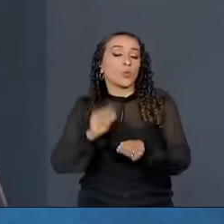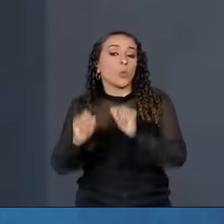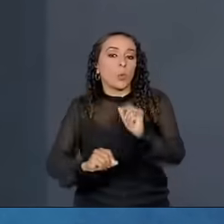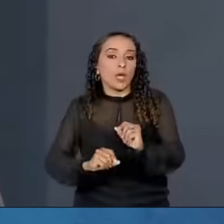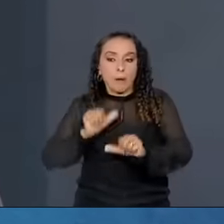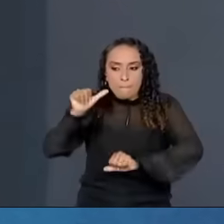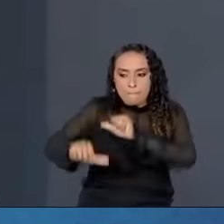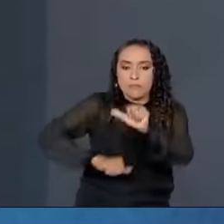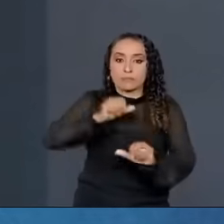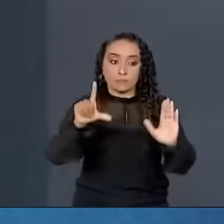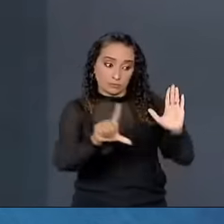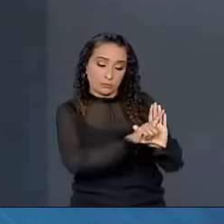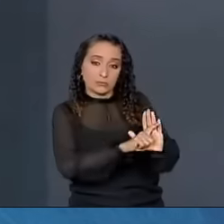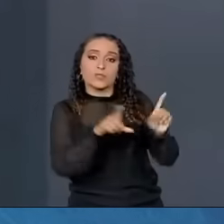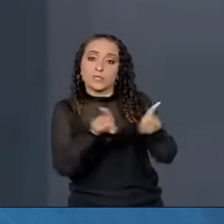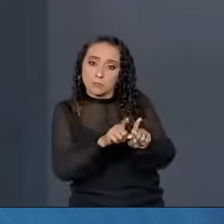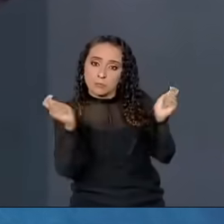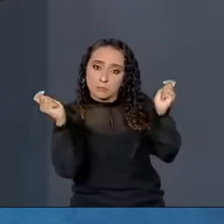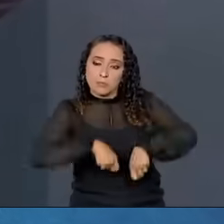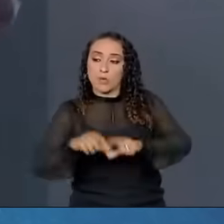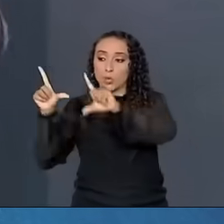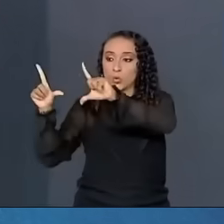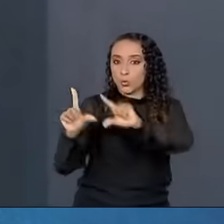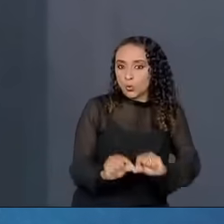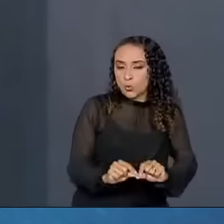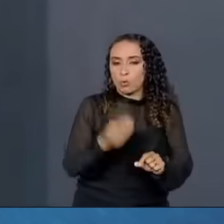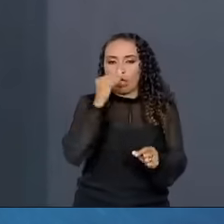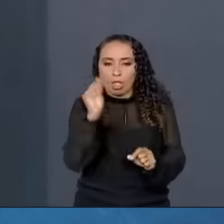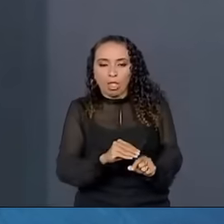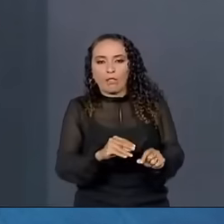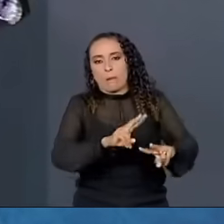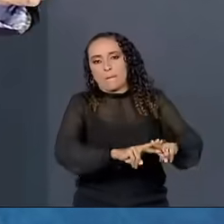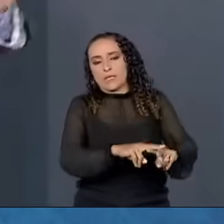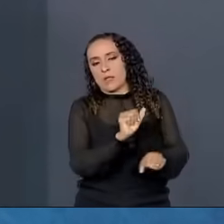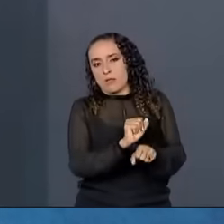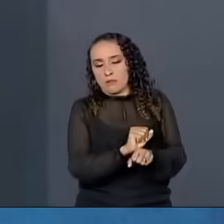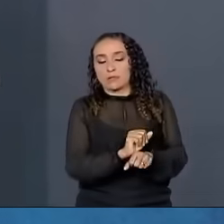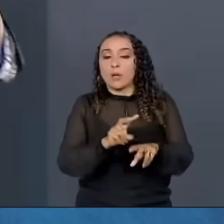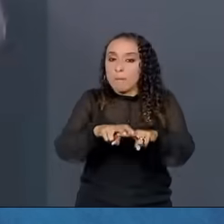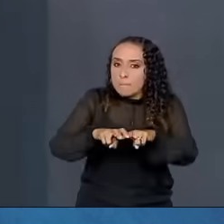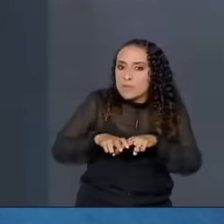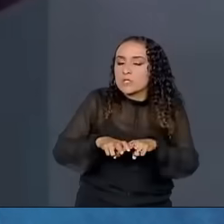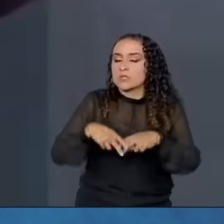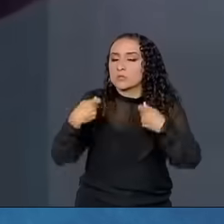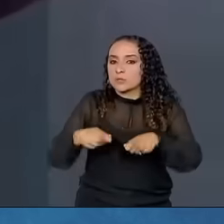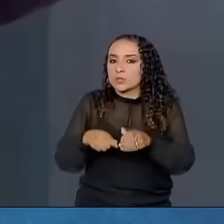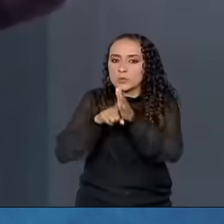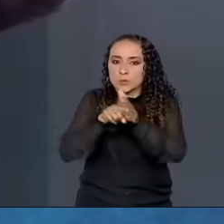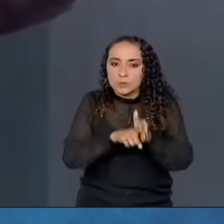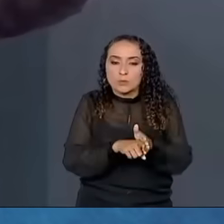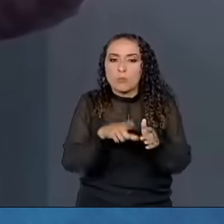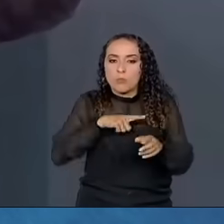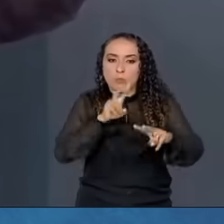mudanças legais levam também à redução da banalização da prisão preventiva. E por isso que você tem muita busca e